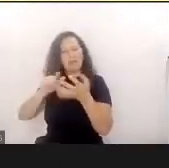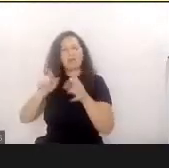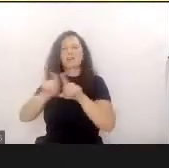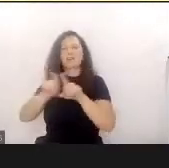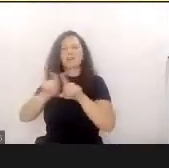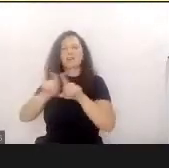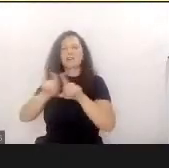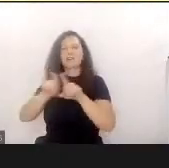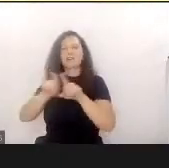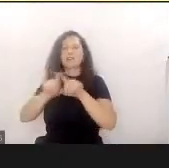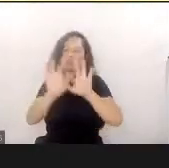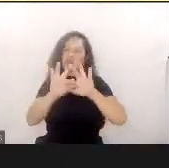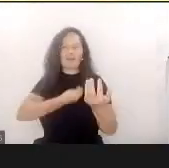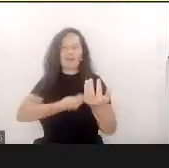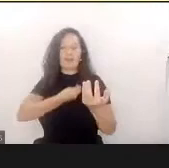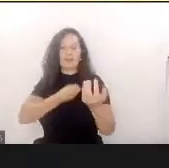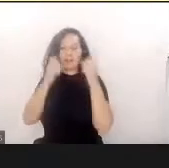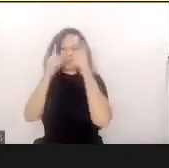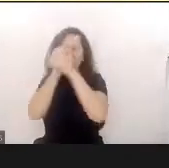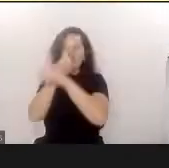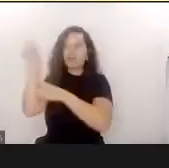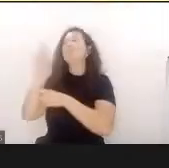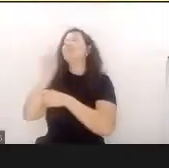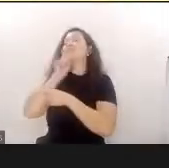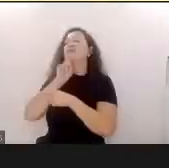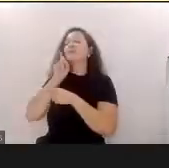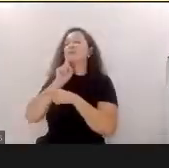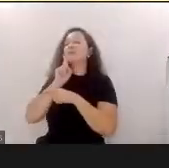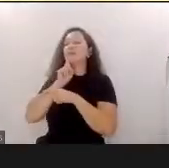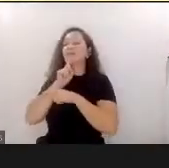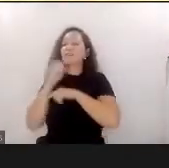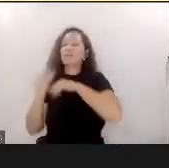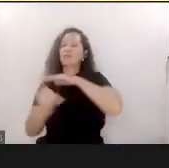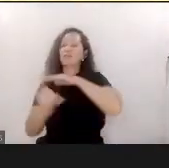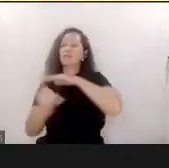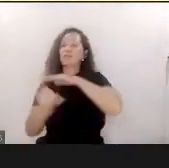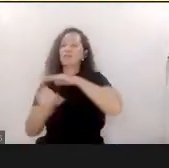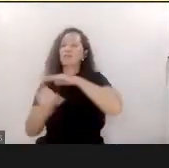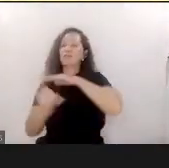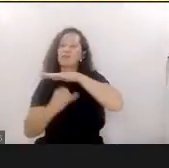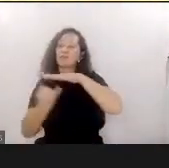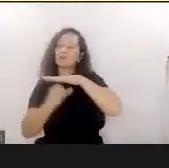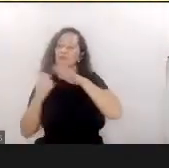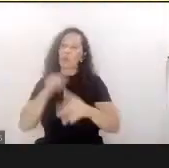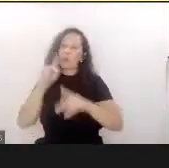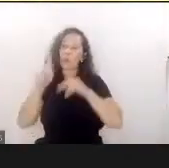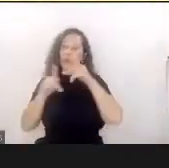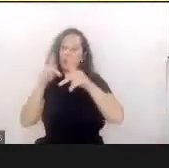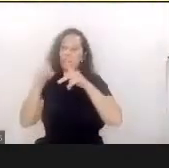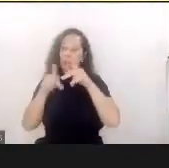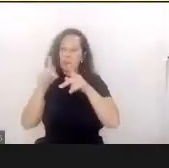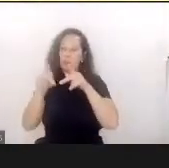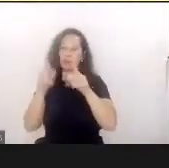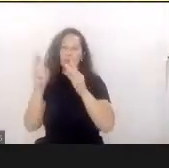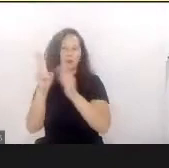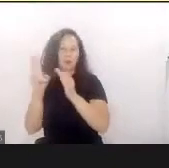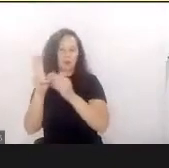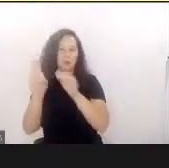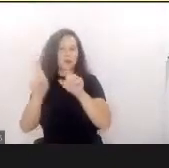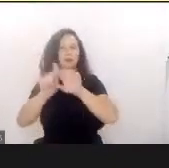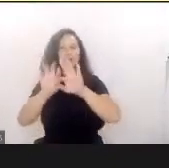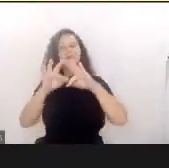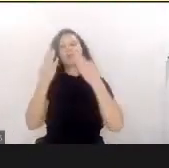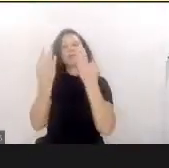Quênia. Através do Instituto Bay, a gente está ajudando os povos do Xingu e famílias morando em condições